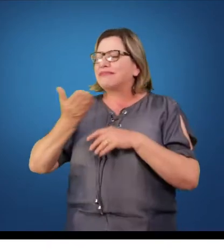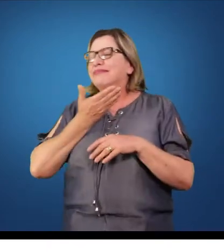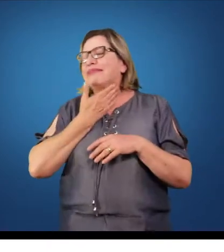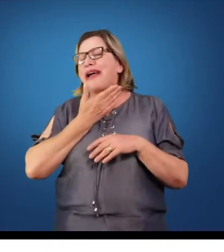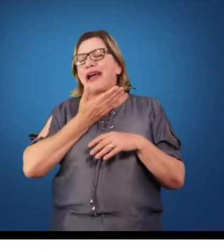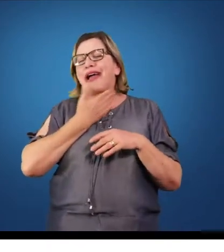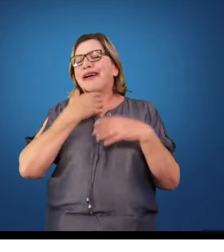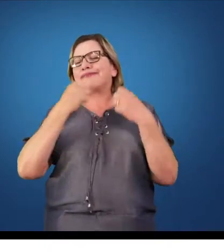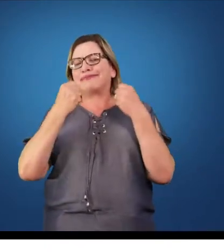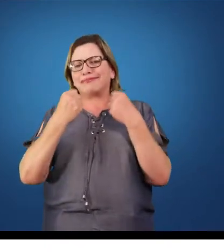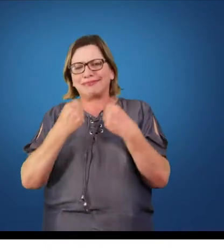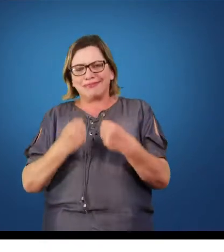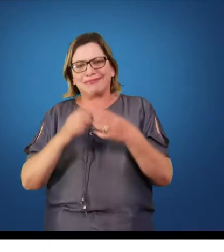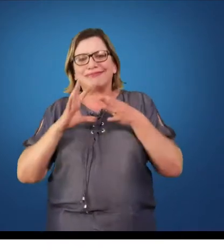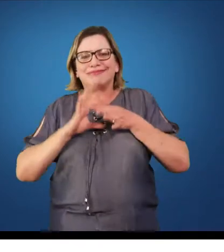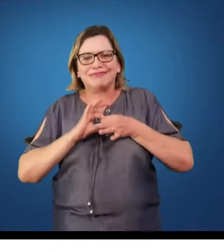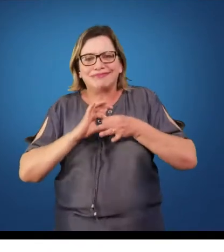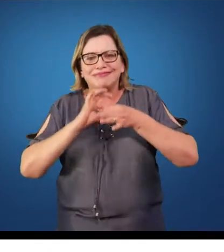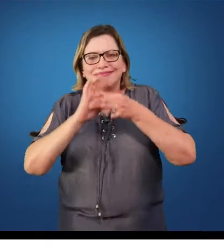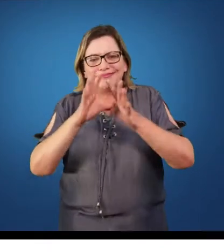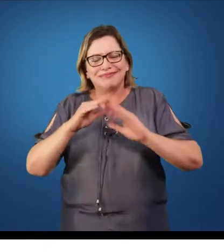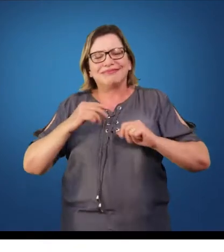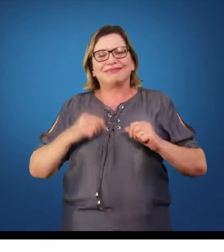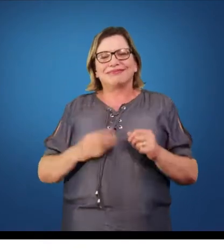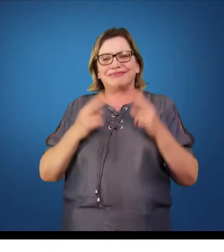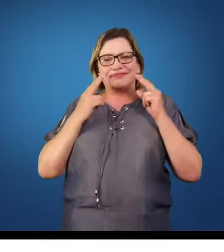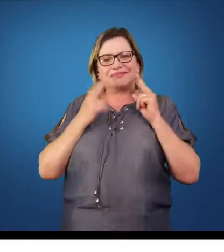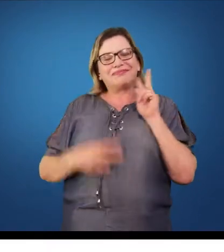papo, certo?